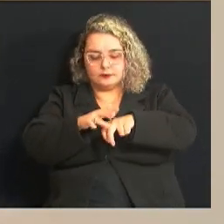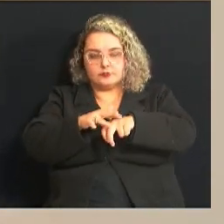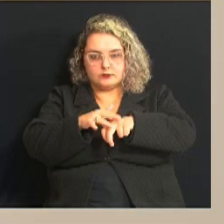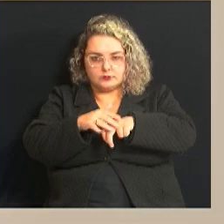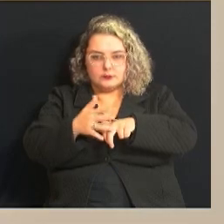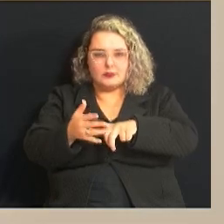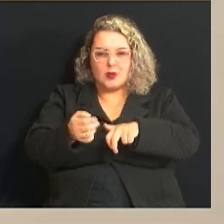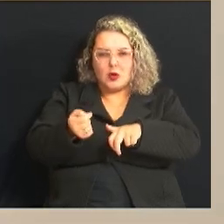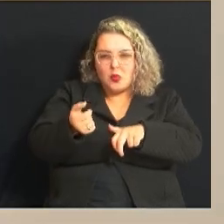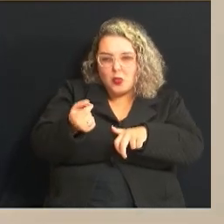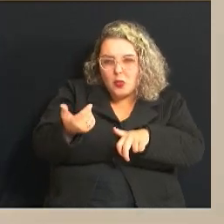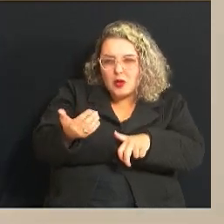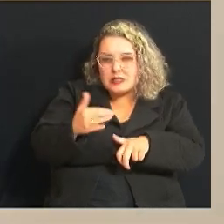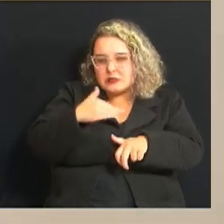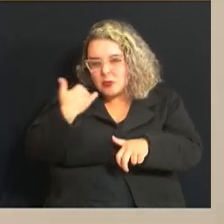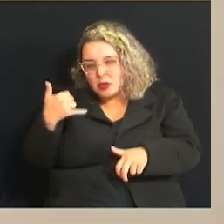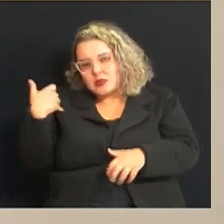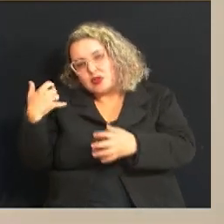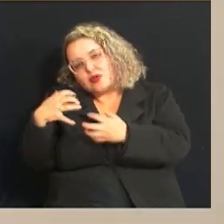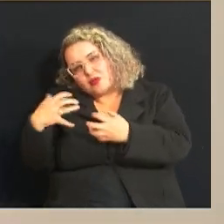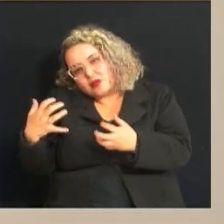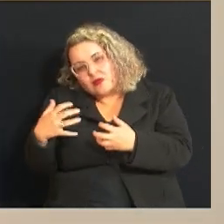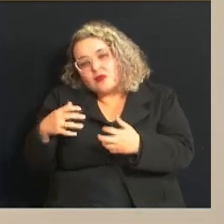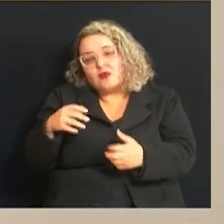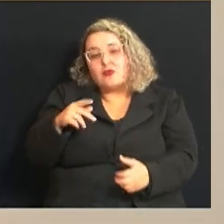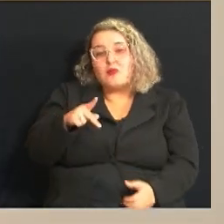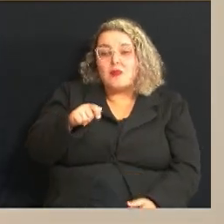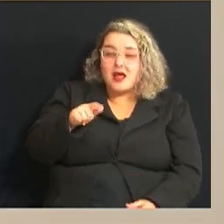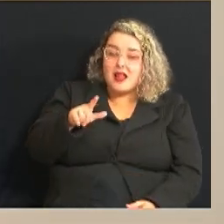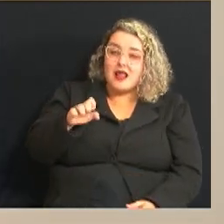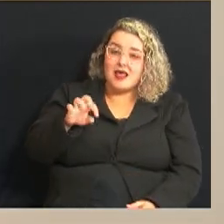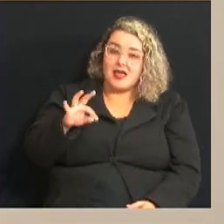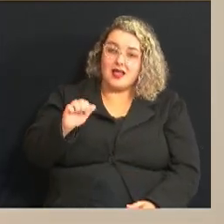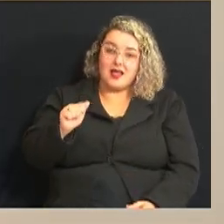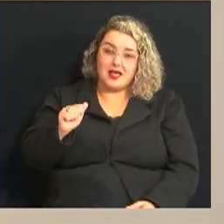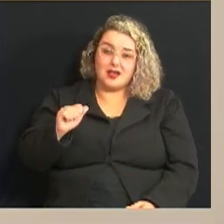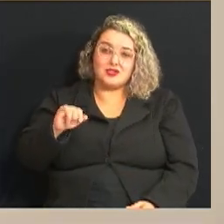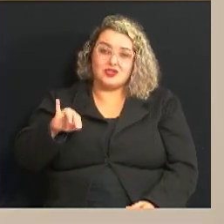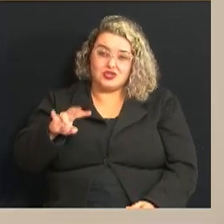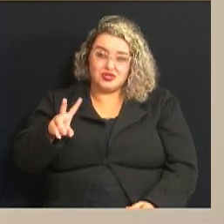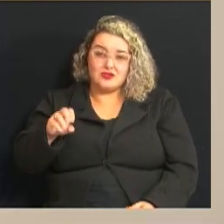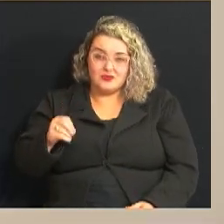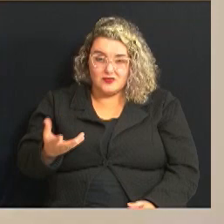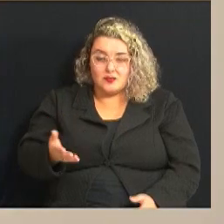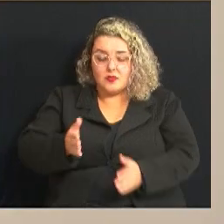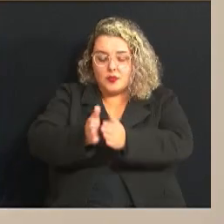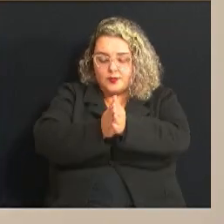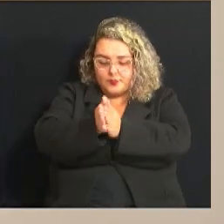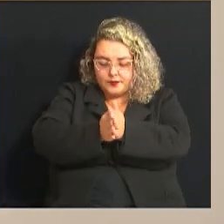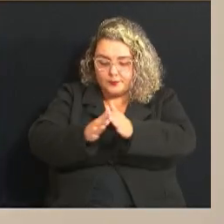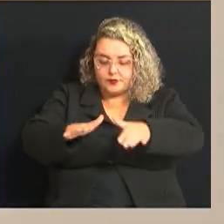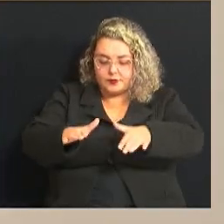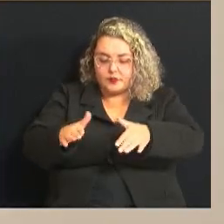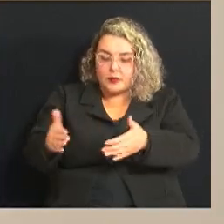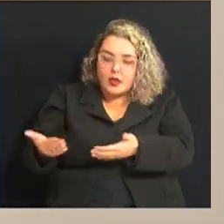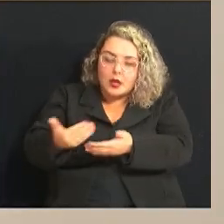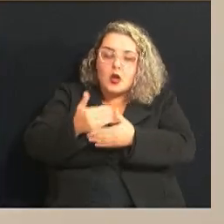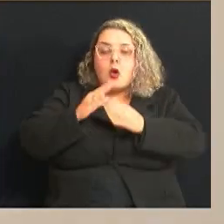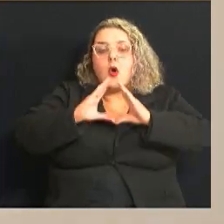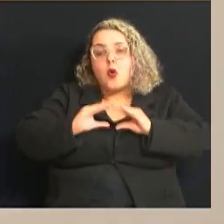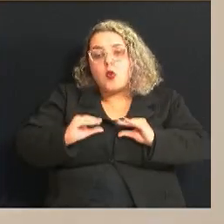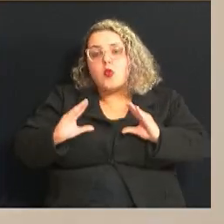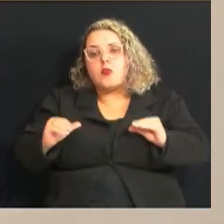término, os velhinhos, os pacientes paliativos, a gente trabalha muito com reiki para quê? Para trazer esse acolhimento para eles, porque independente